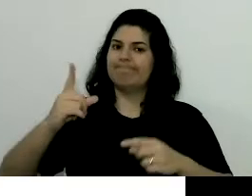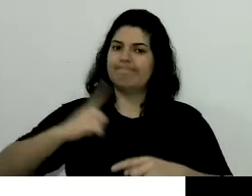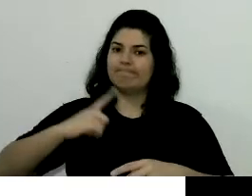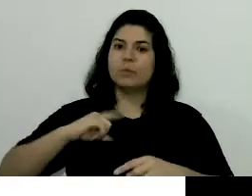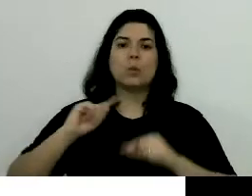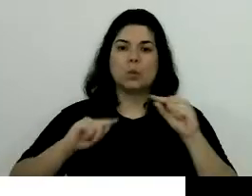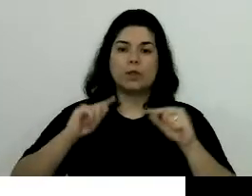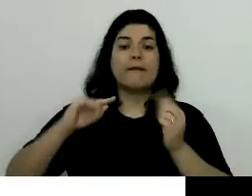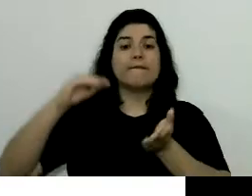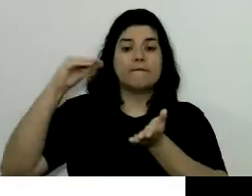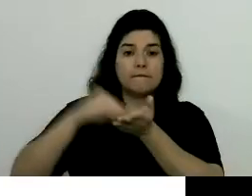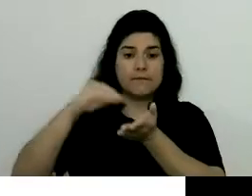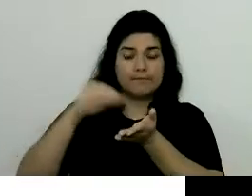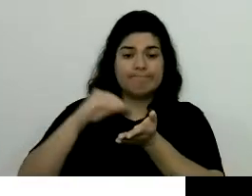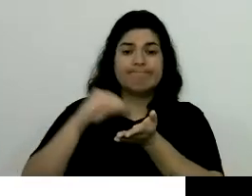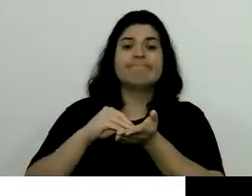a ausência